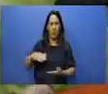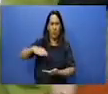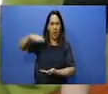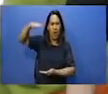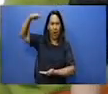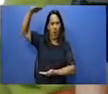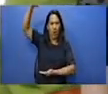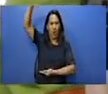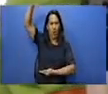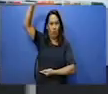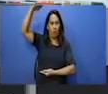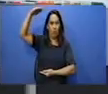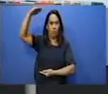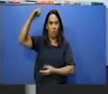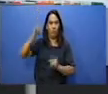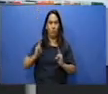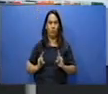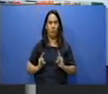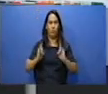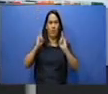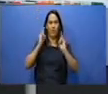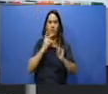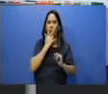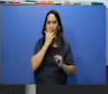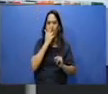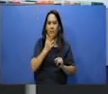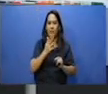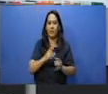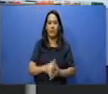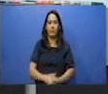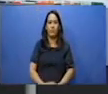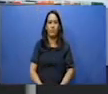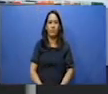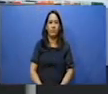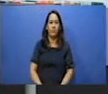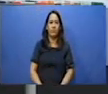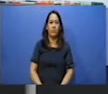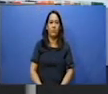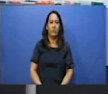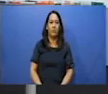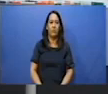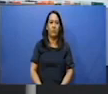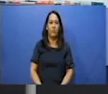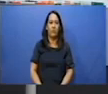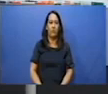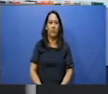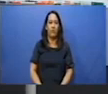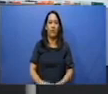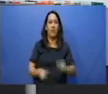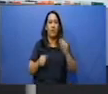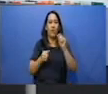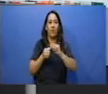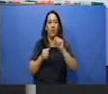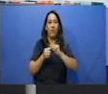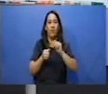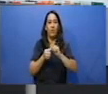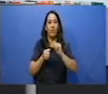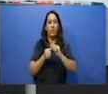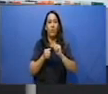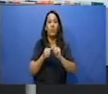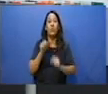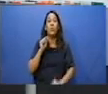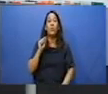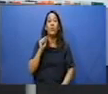do tamanho de 15 metros, 5 andares, não poderia ser feito de qualquer coisa. Ele foi feito do quê?